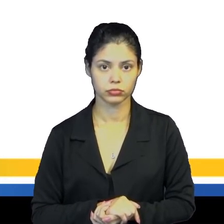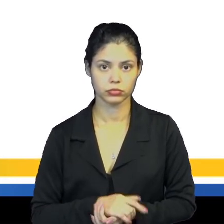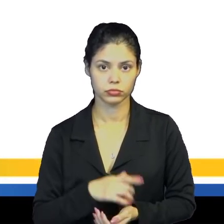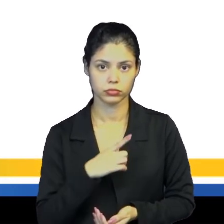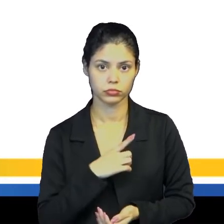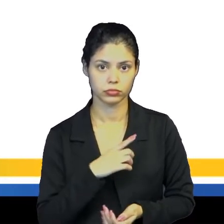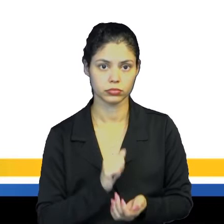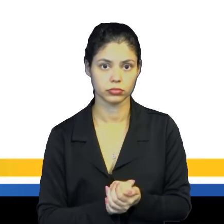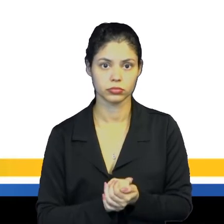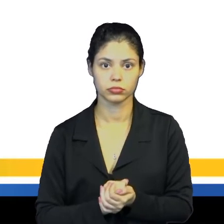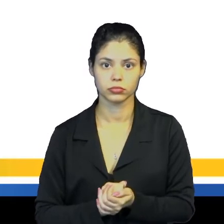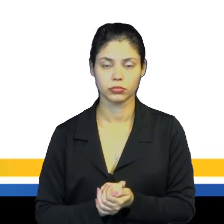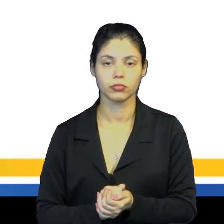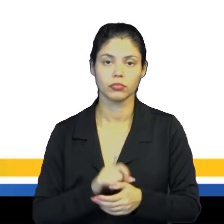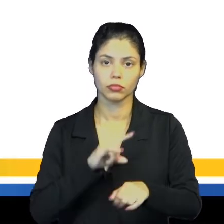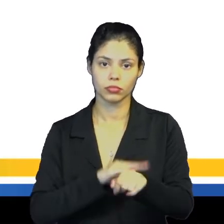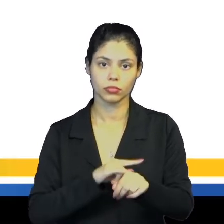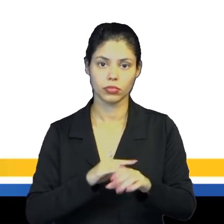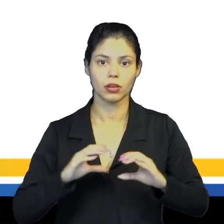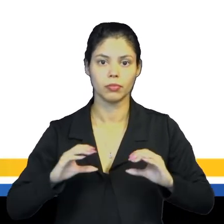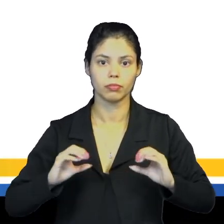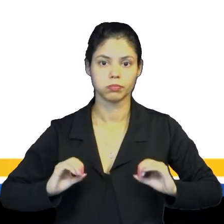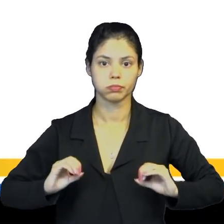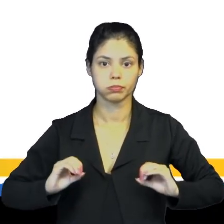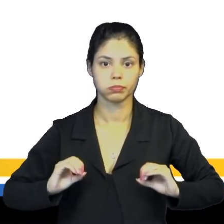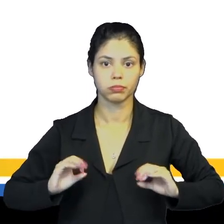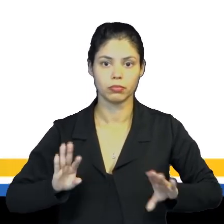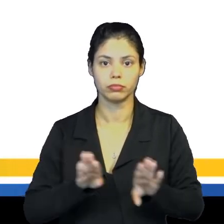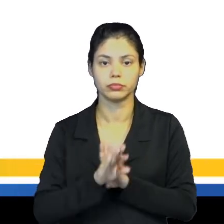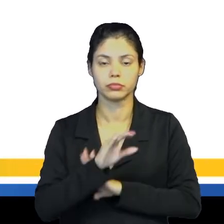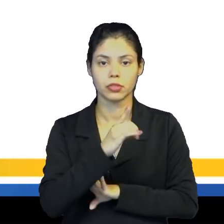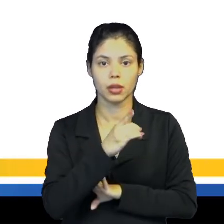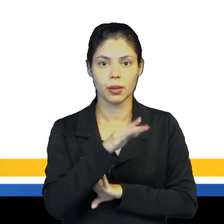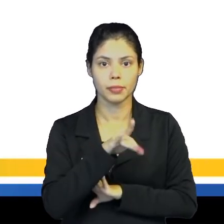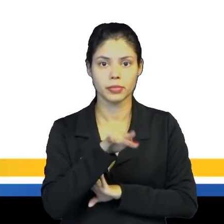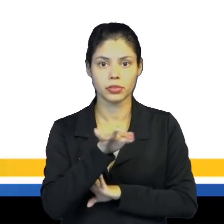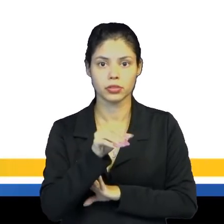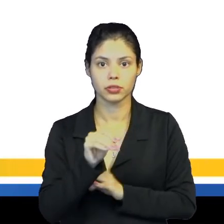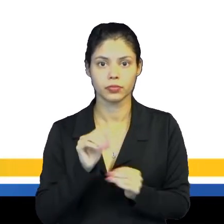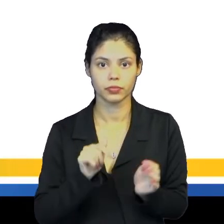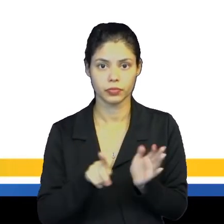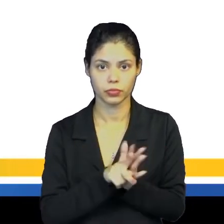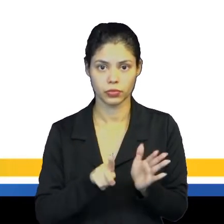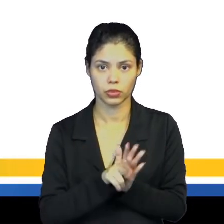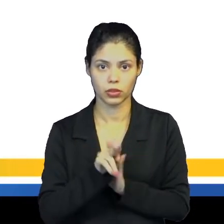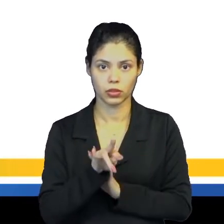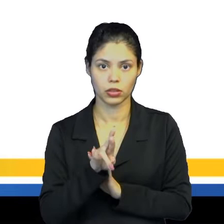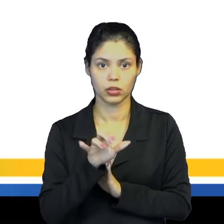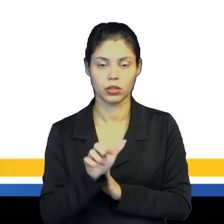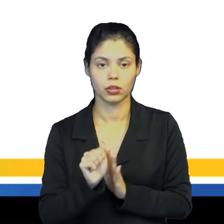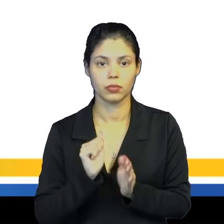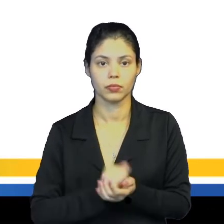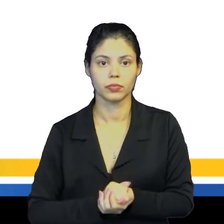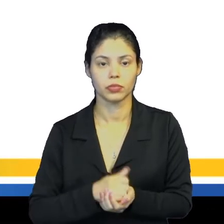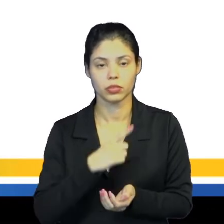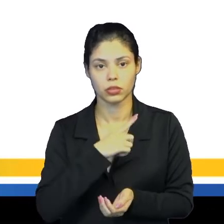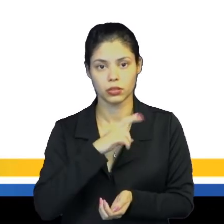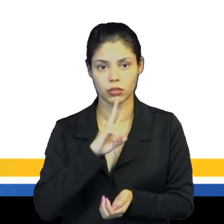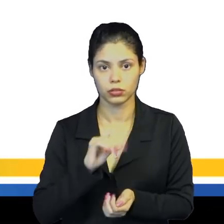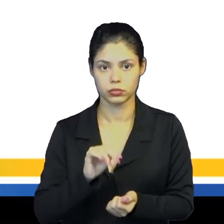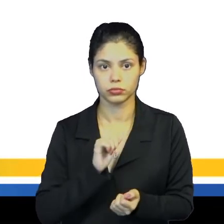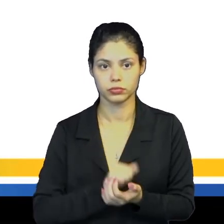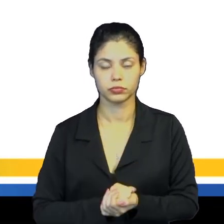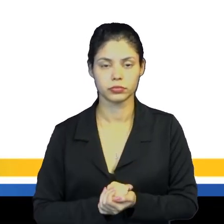Temos aí também a bexiga, né? A bexiga, ela também, apesar dela não ser a parte do órgão reprodutor, mas é a parte aí que vai